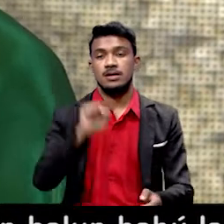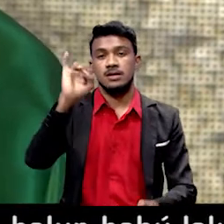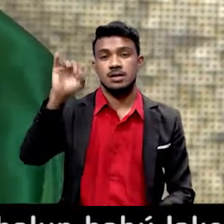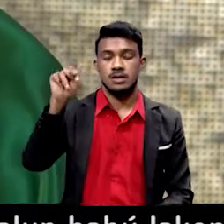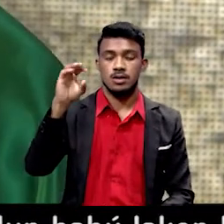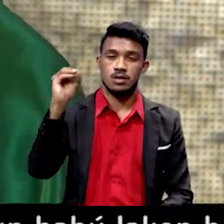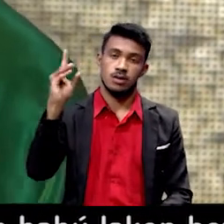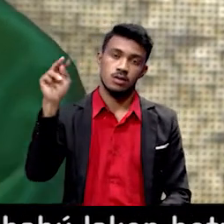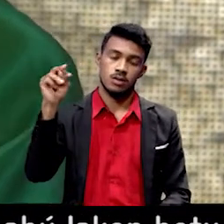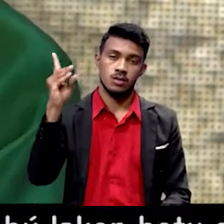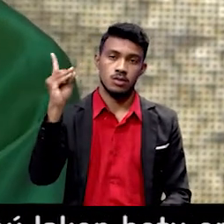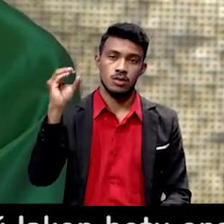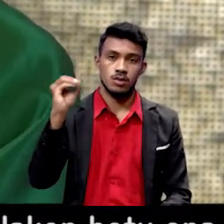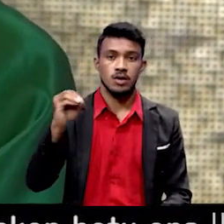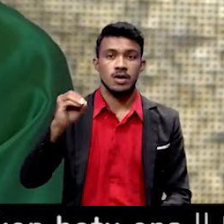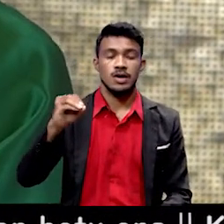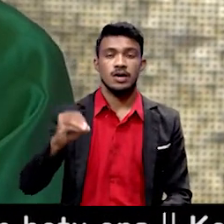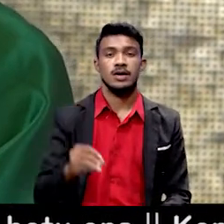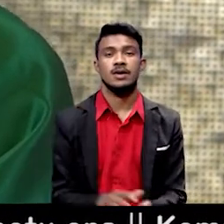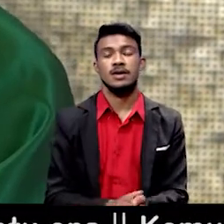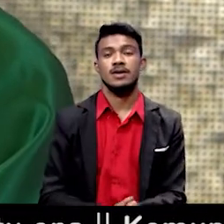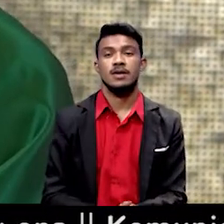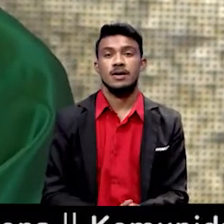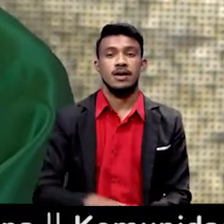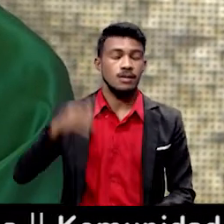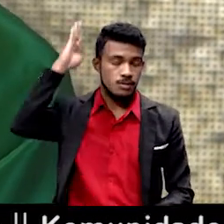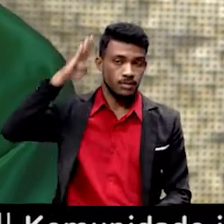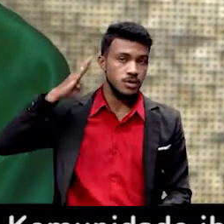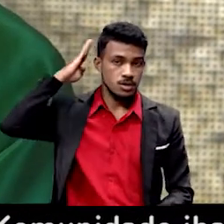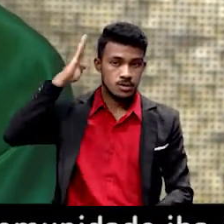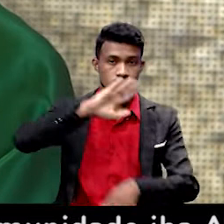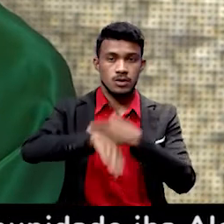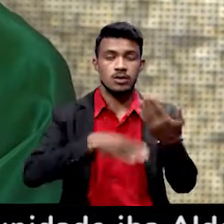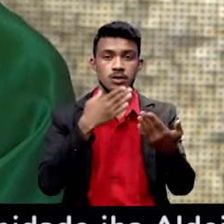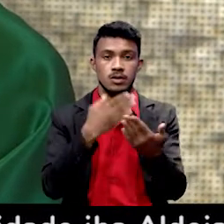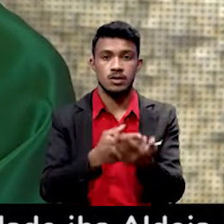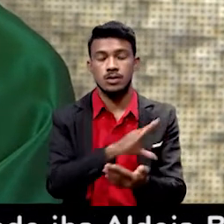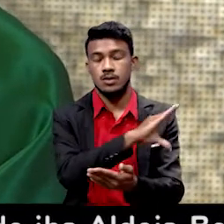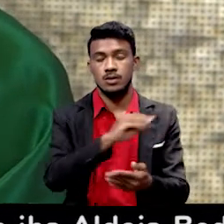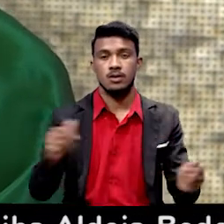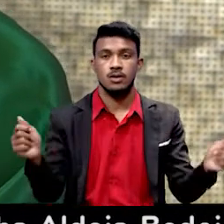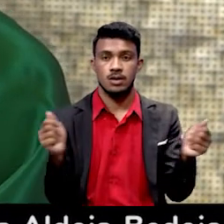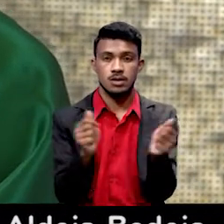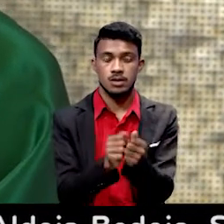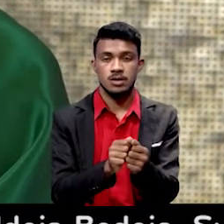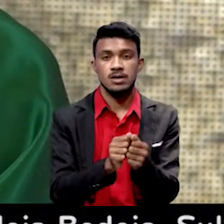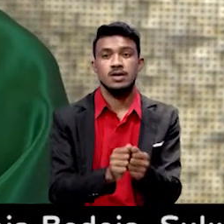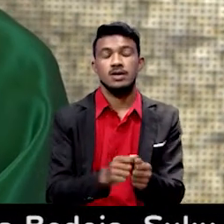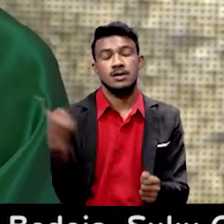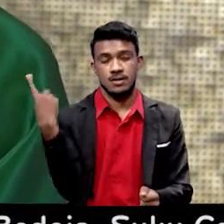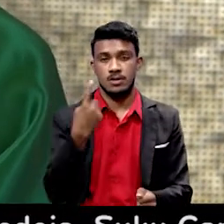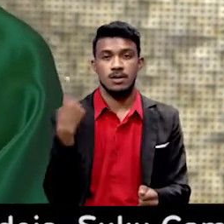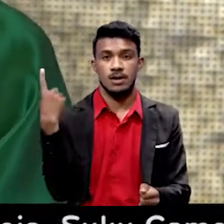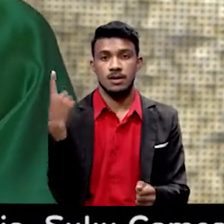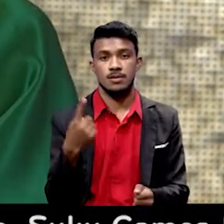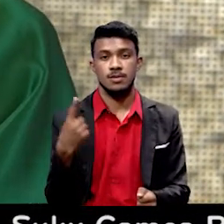a nível das dioceses para que todos nós tomamos cada